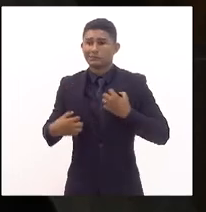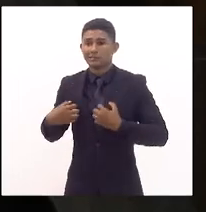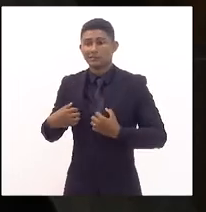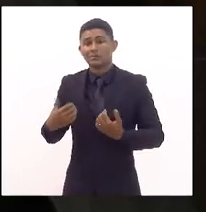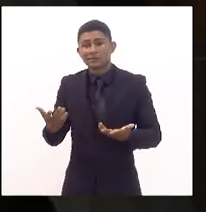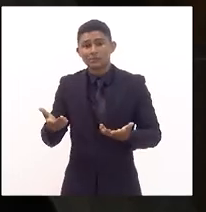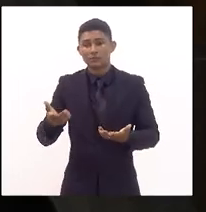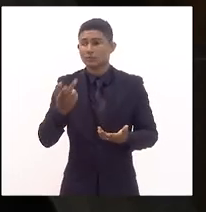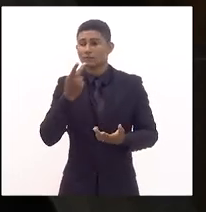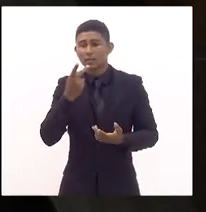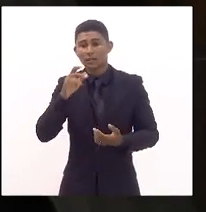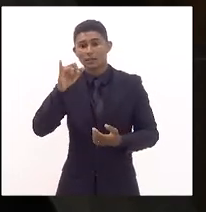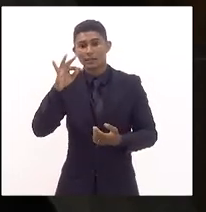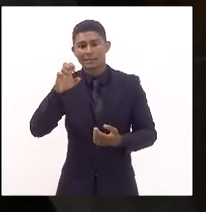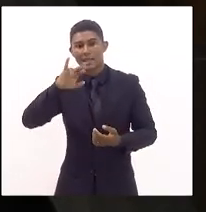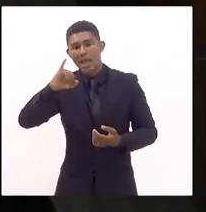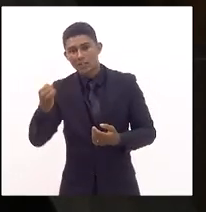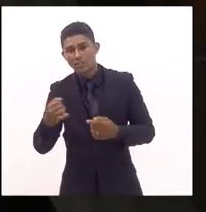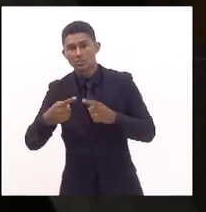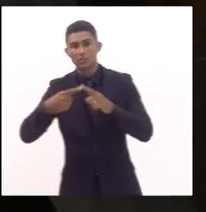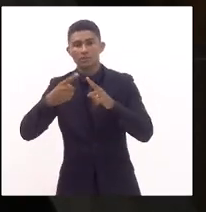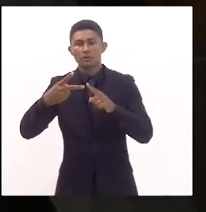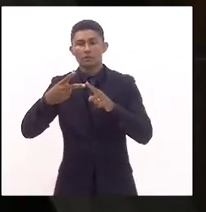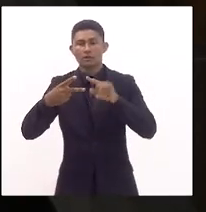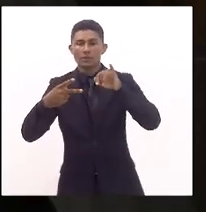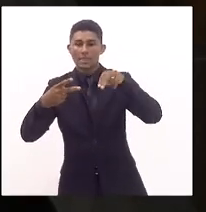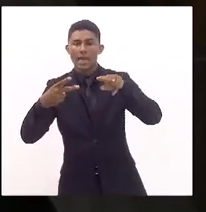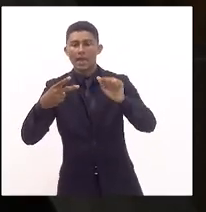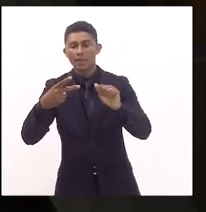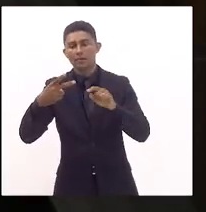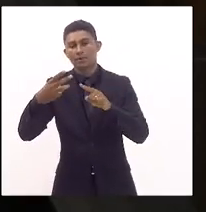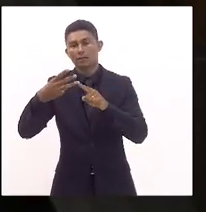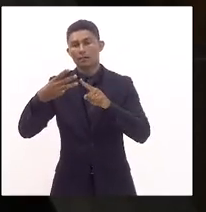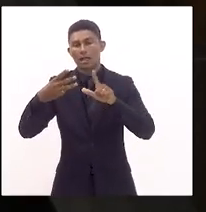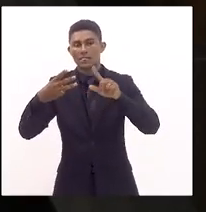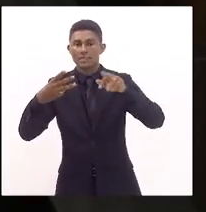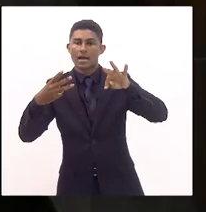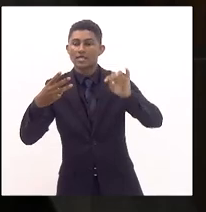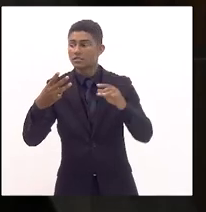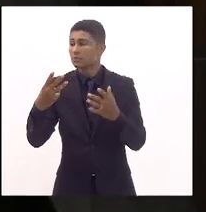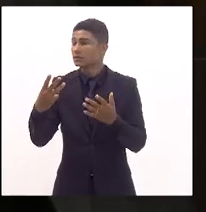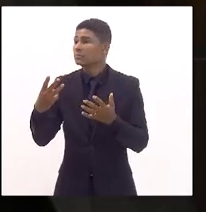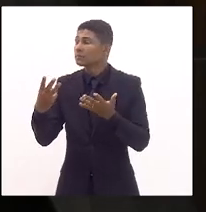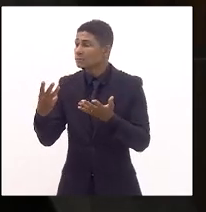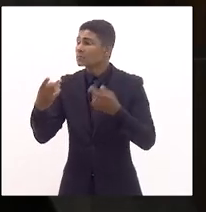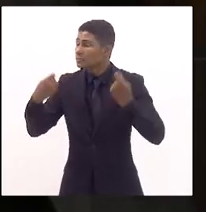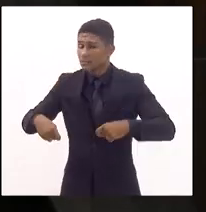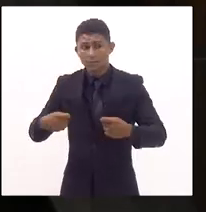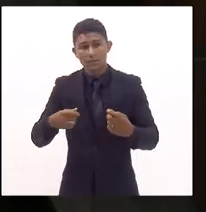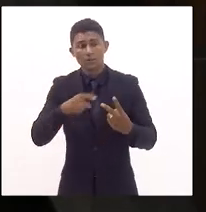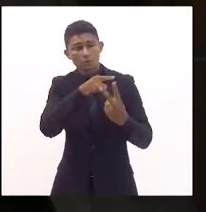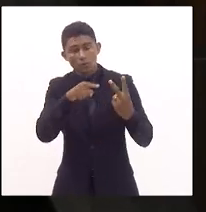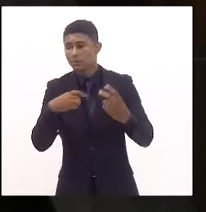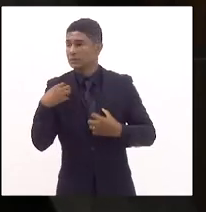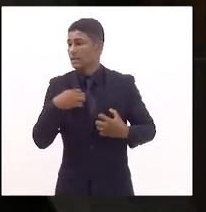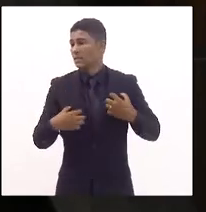para o ITERGE, para o INE e para a Light. Várias vezes falei, várias vezes a deputada Dani falou, olha, é preciso compreender essa ansiedade, sério, são 16 anos sem